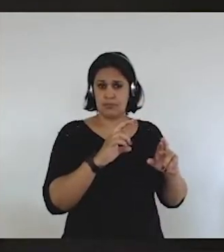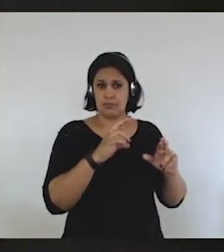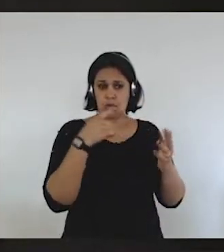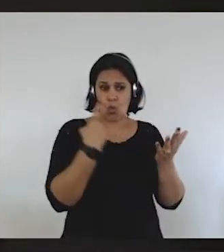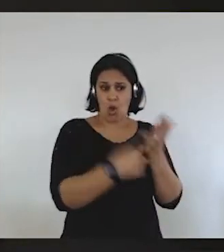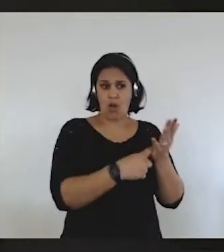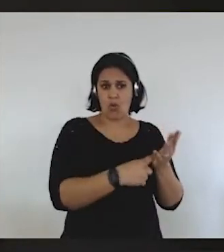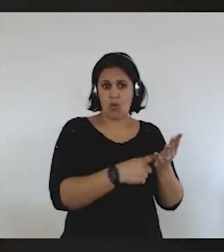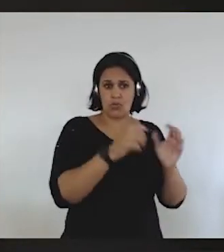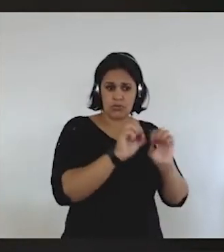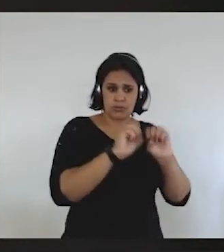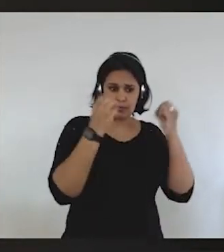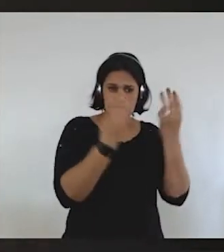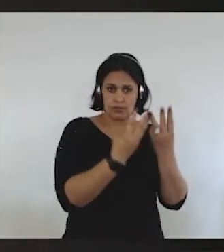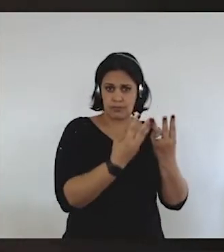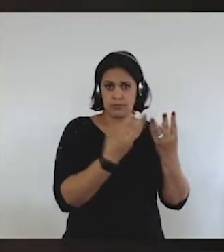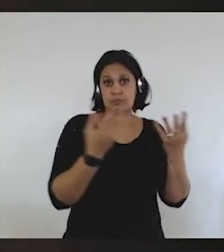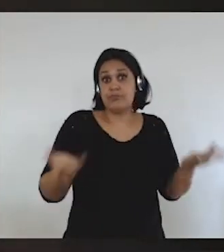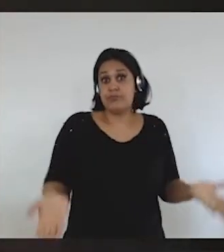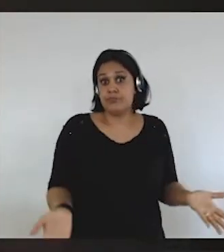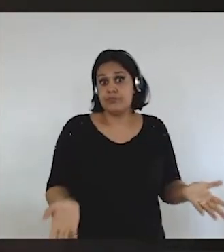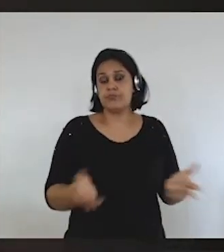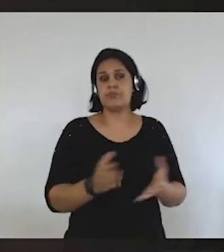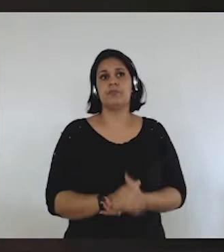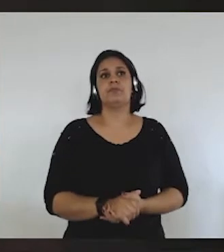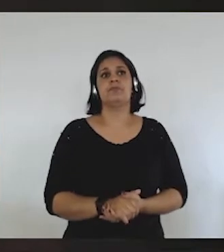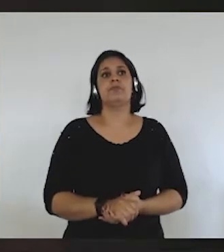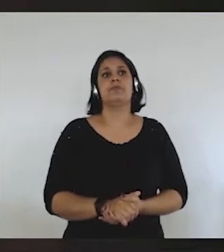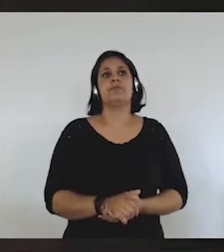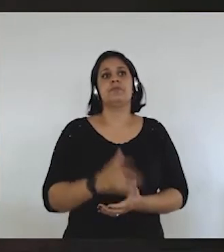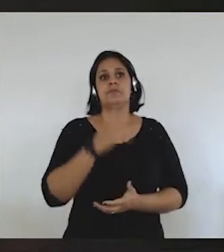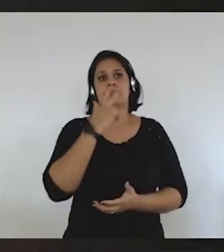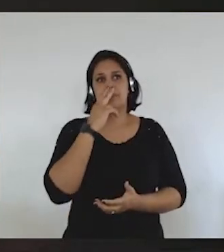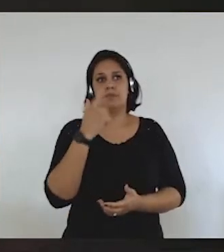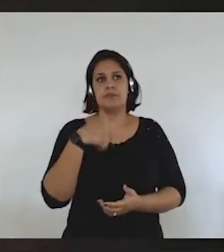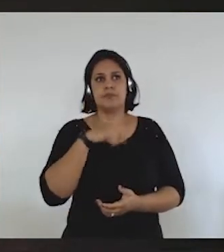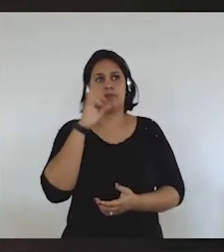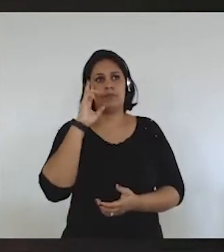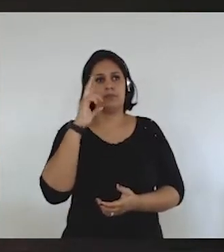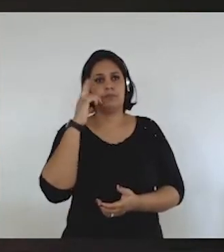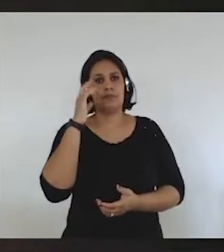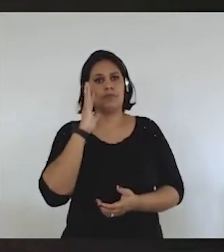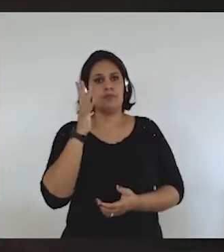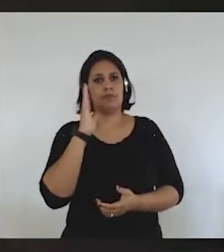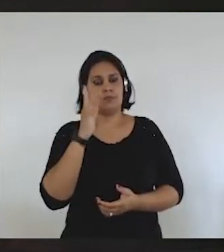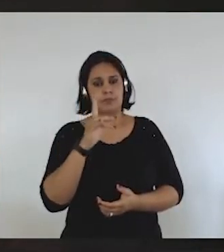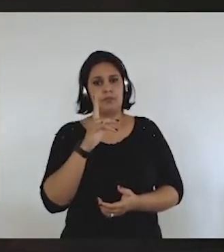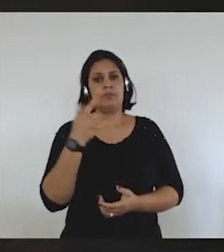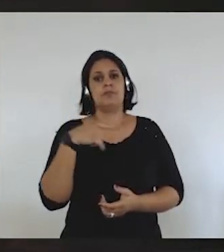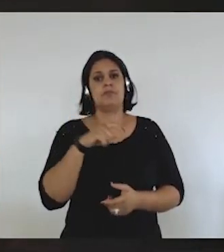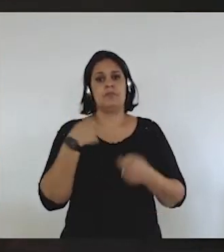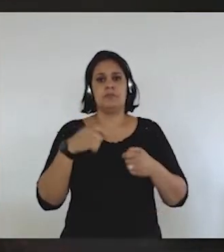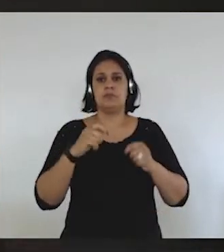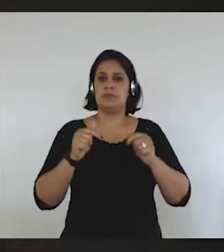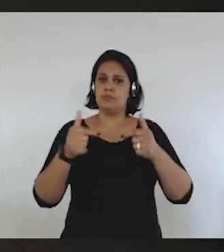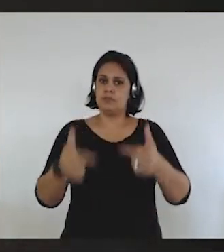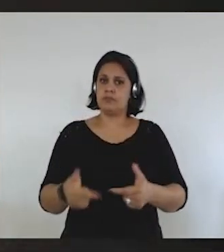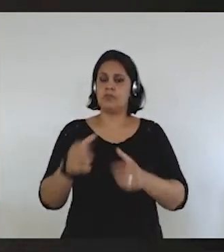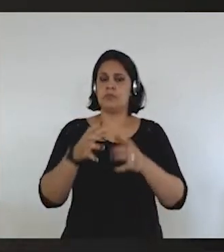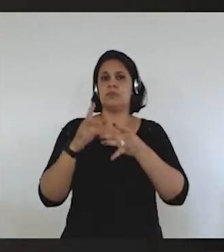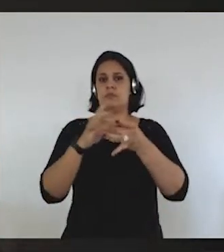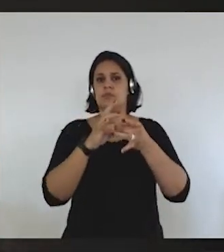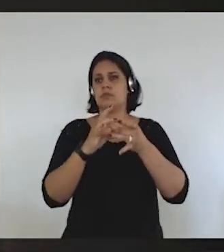parte, né, na OMS? Então, eu acho que essas reflexões a gente precisa fazer e precisa enfrentá-las em